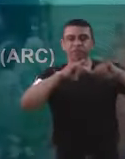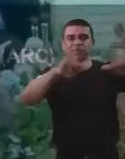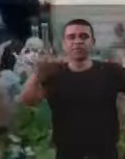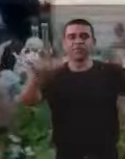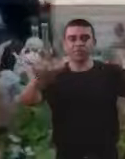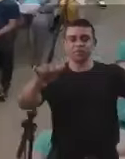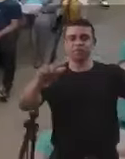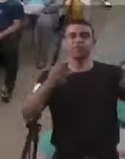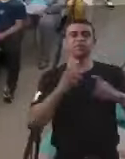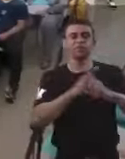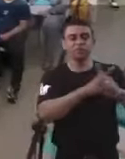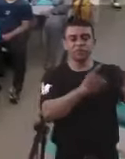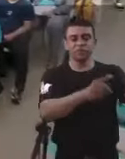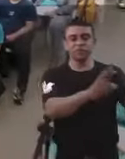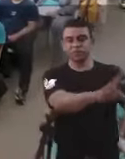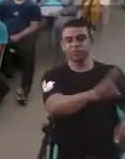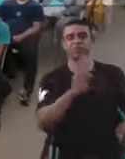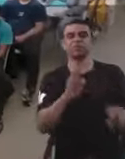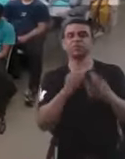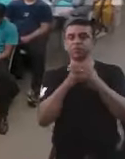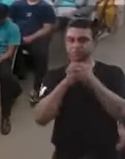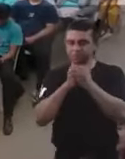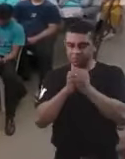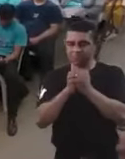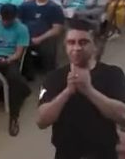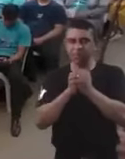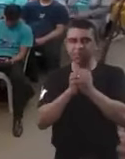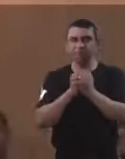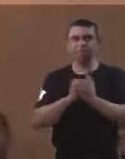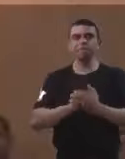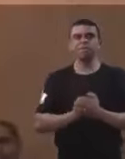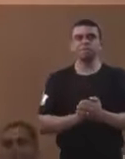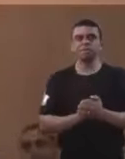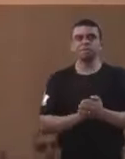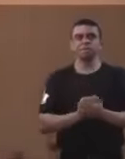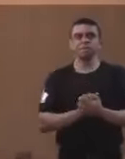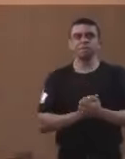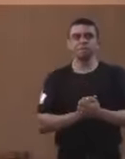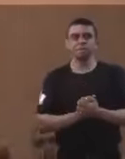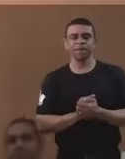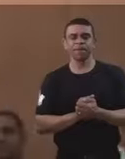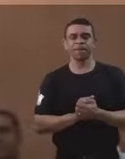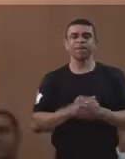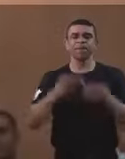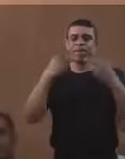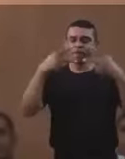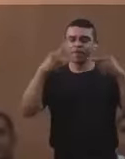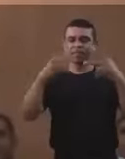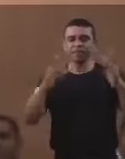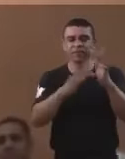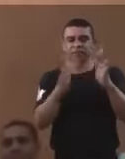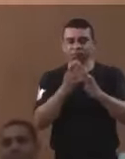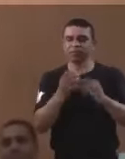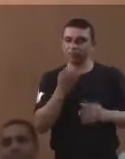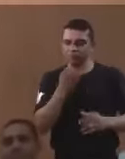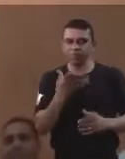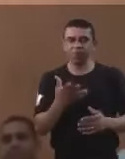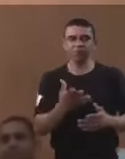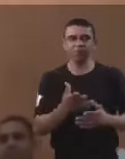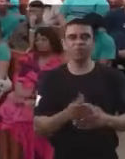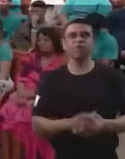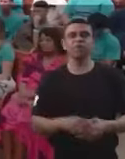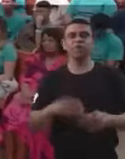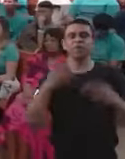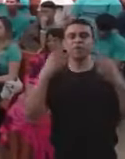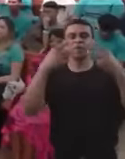Amém. A pregação de Jesus está boa? Amém. De novo, hein? A minha não, eu estou lendo, versículo por versículo, a pregação de